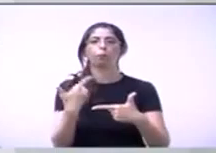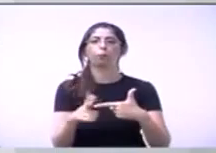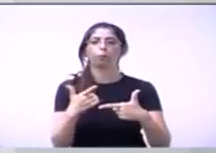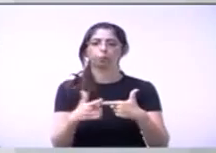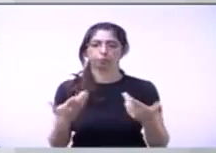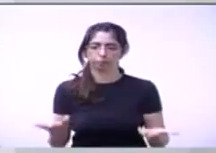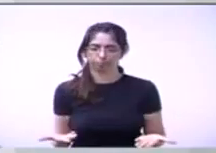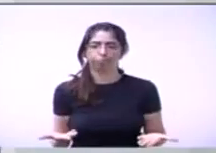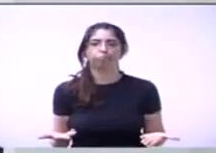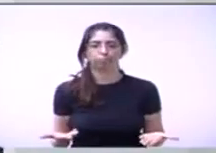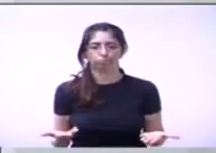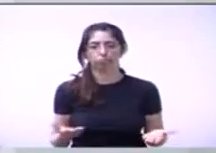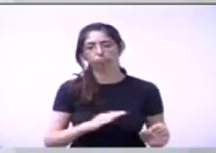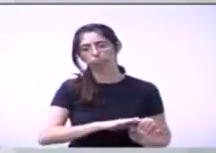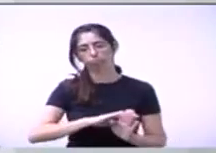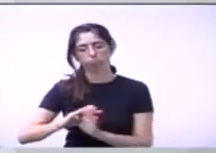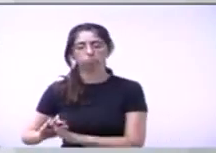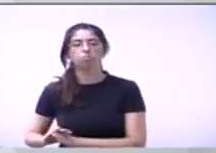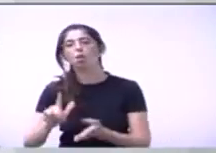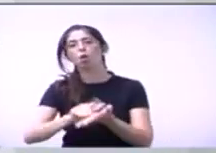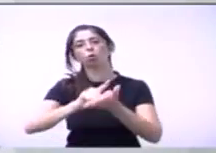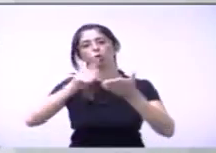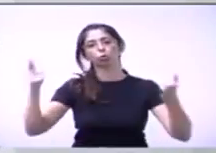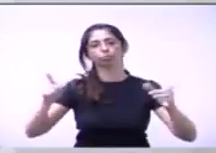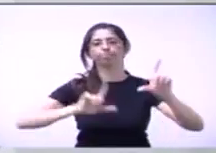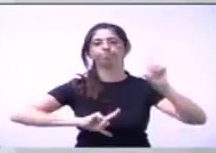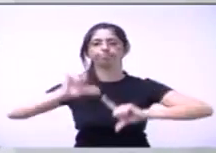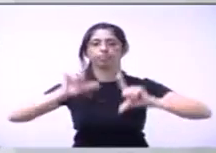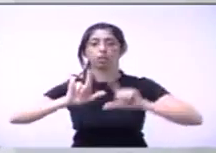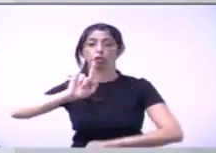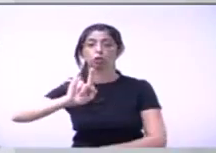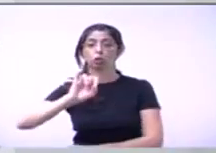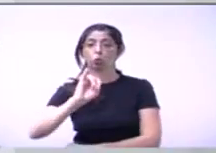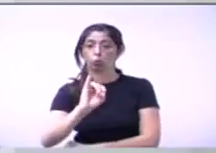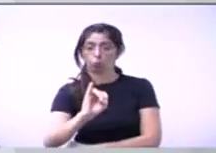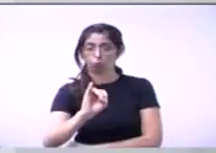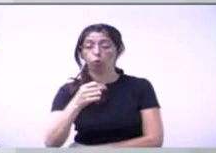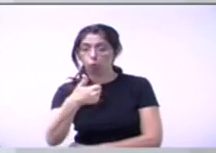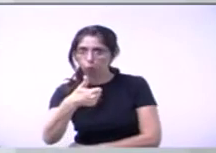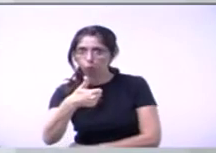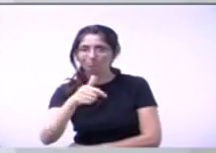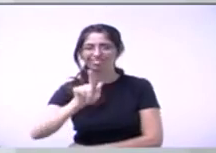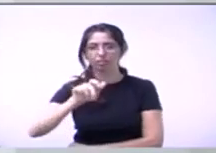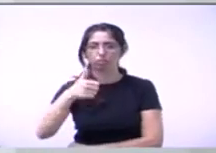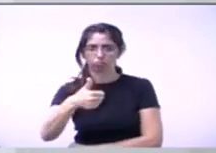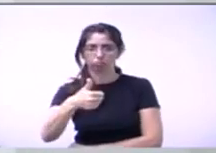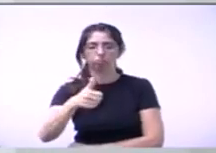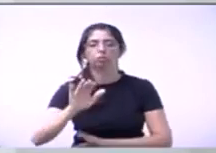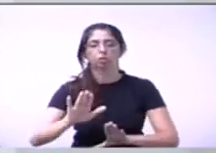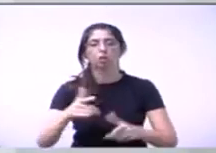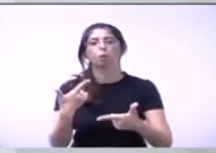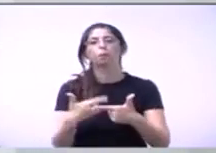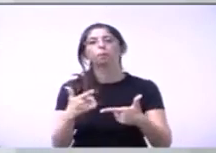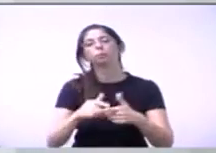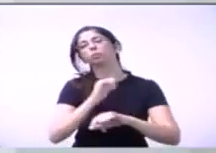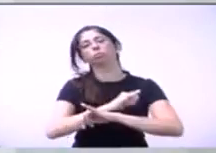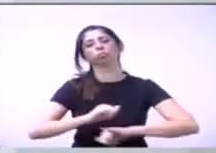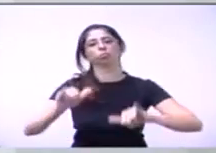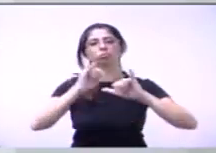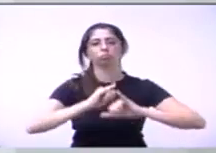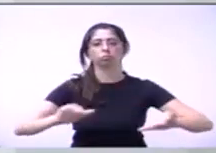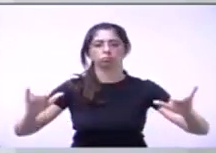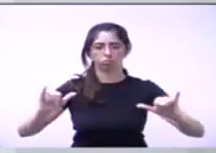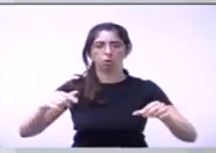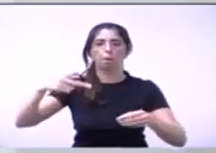no G1, recente, que a briga por 1.600 vagas na refinaria lá